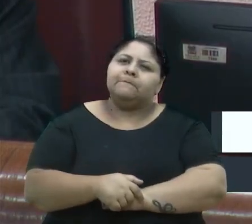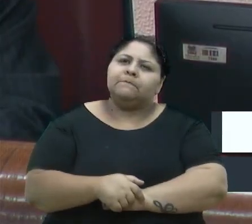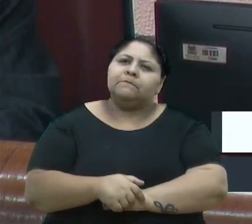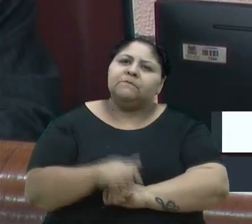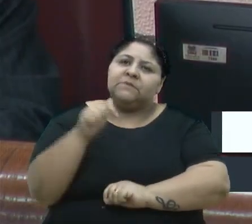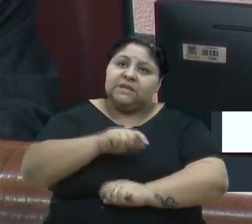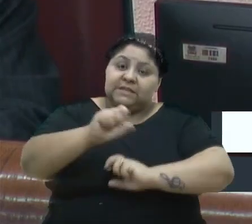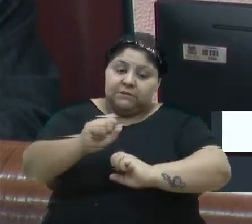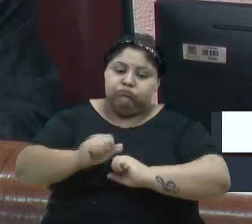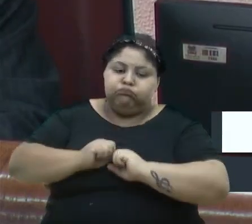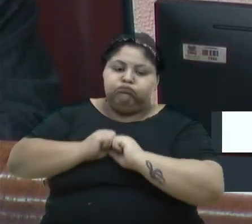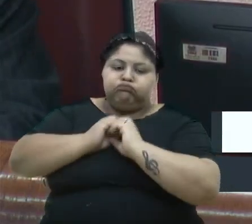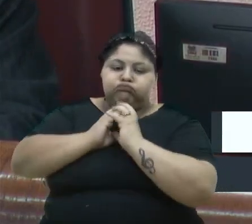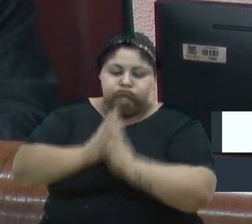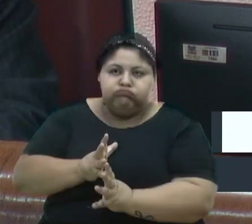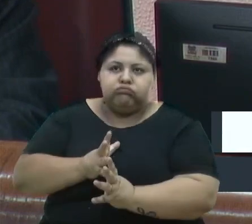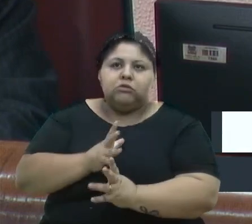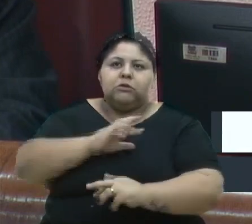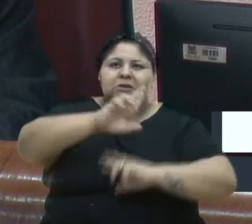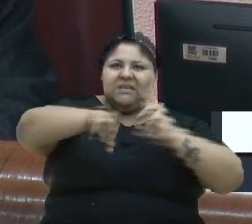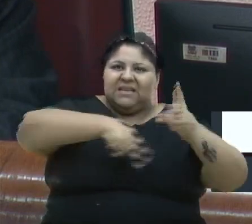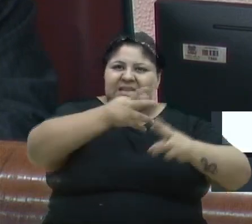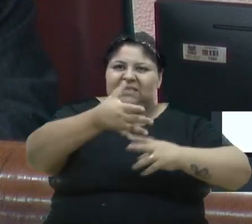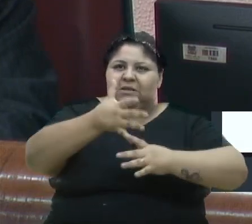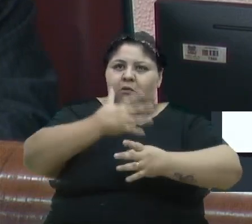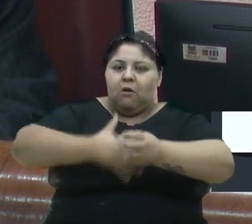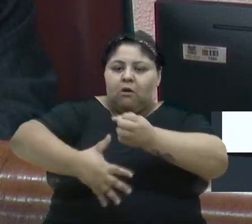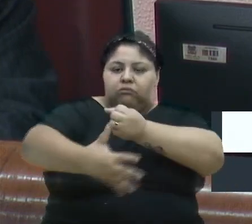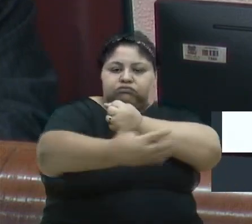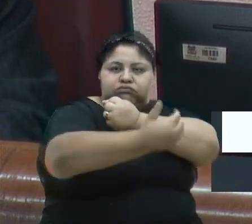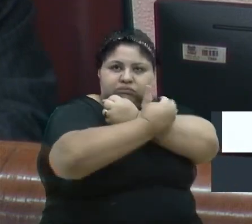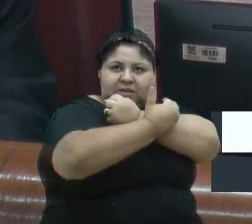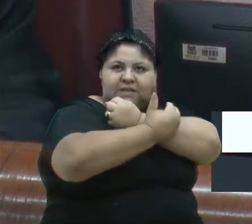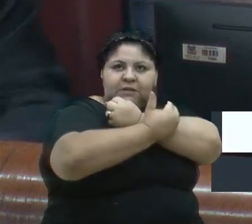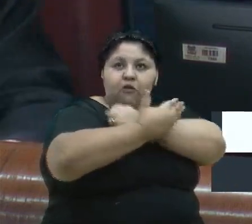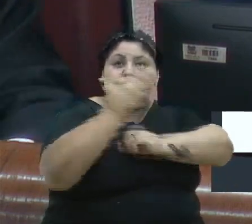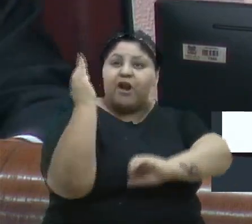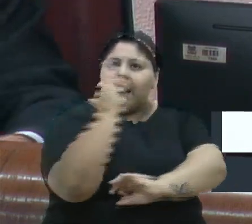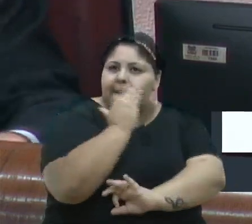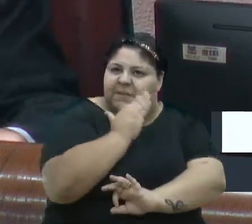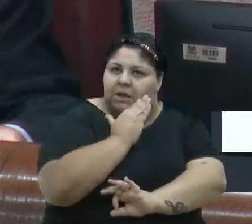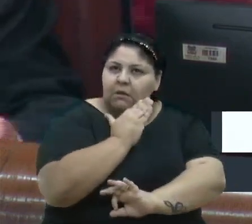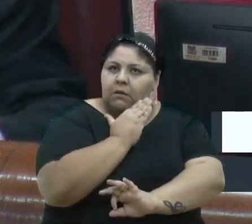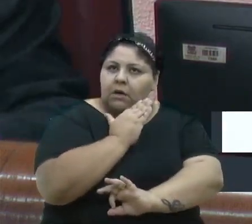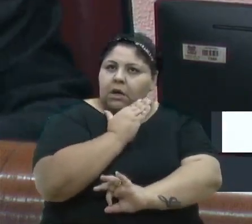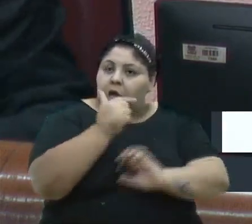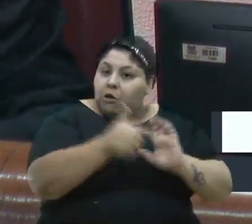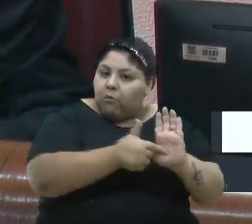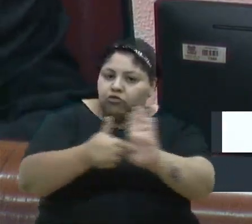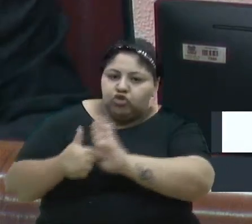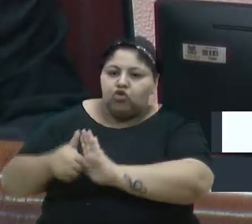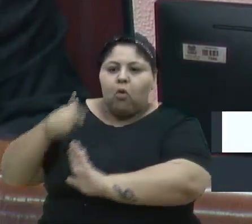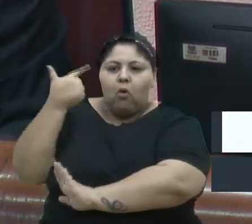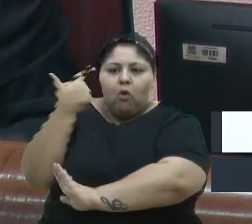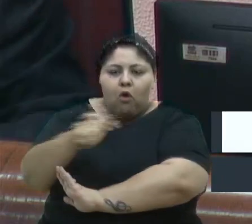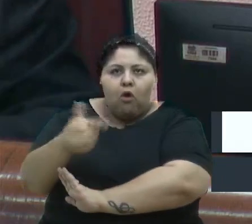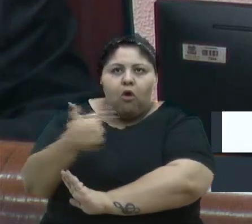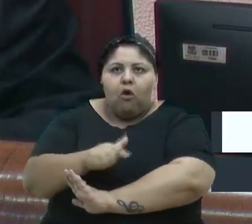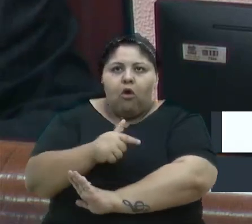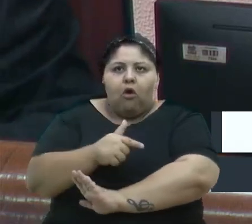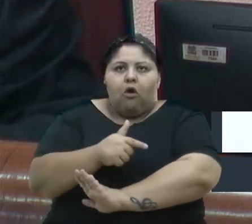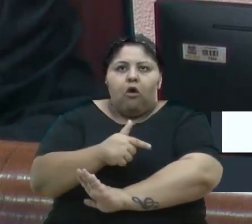Essa atitude em relação ao sequestro foi rápida e eficiente e mostrou mais uma vez que o crime